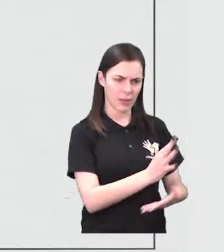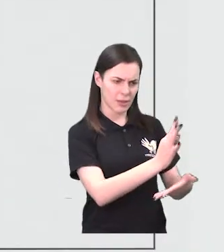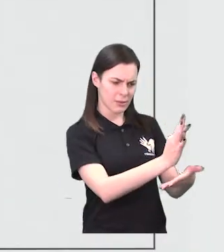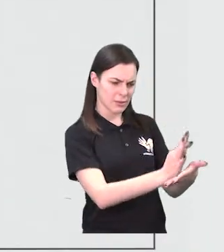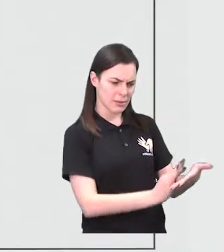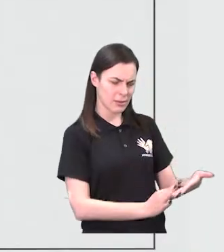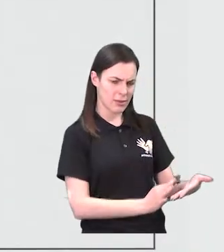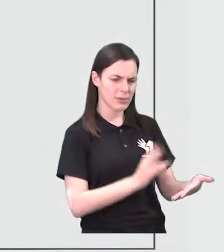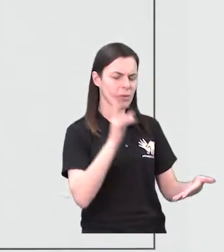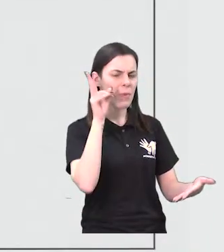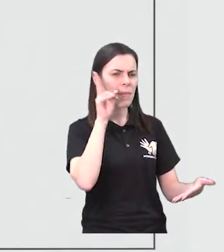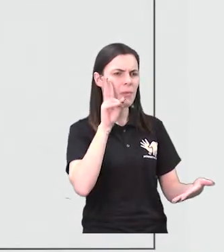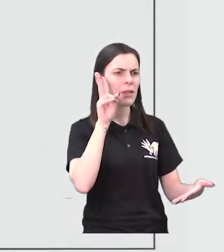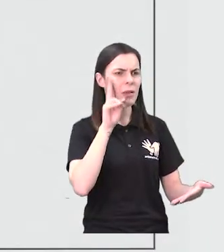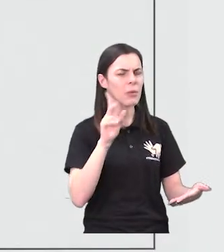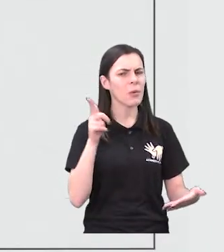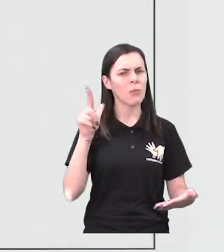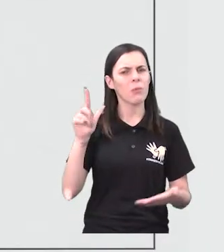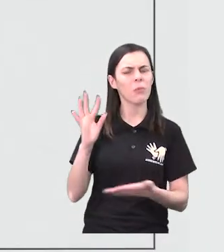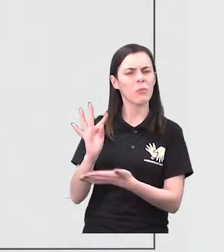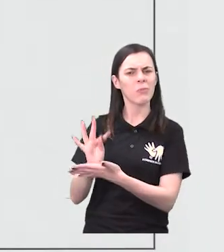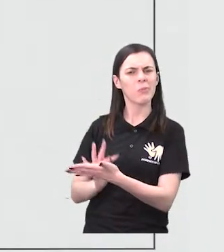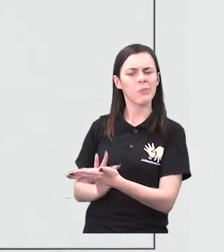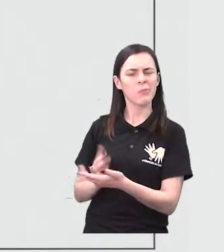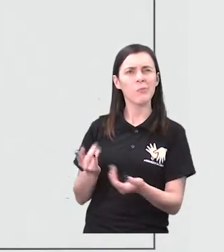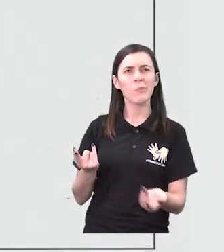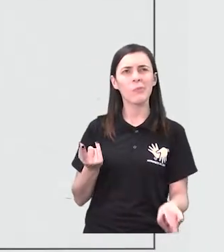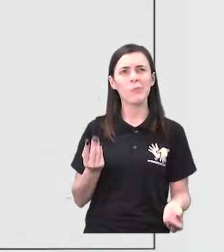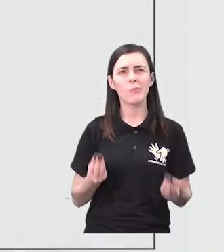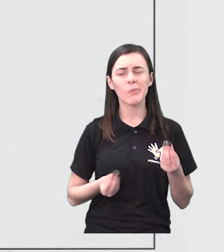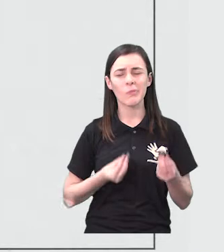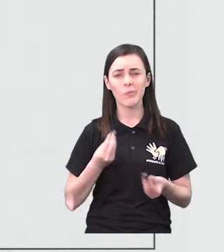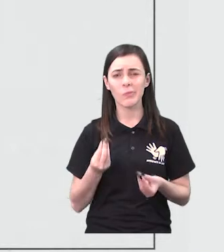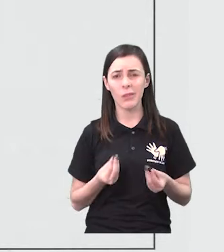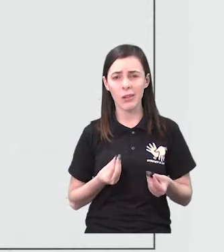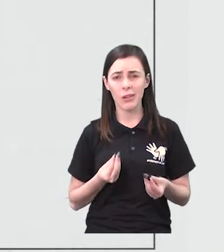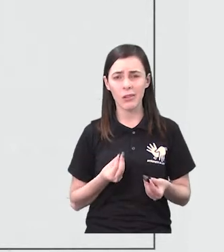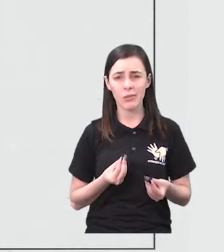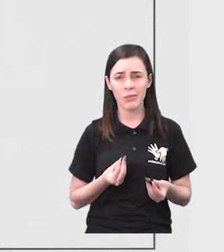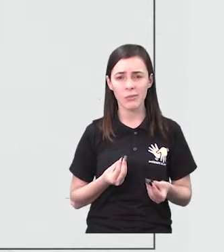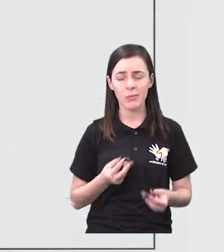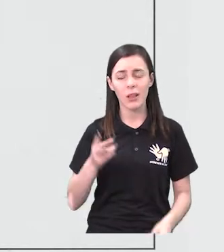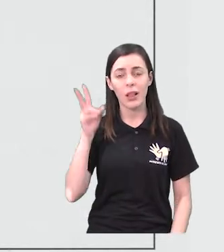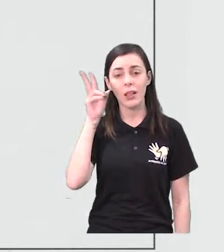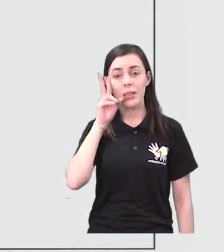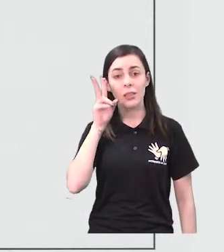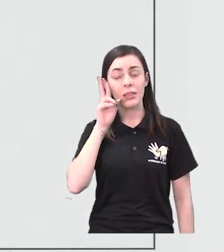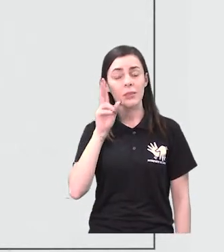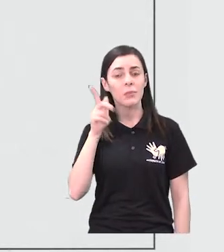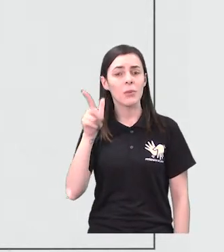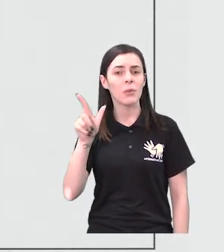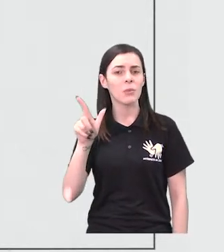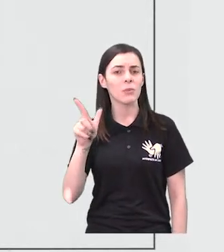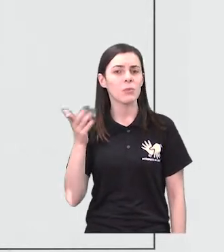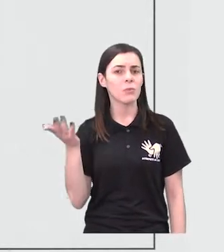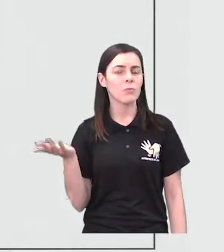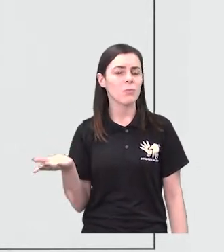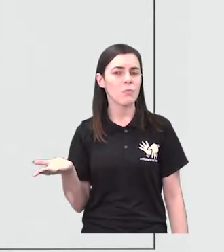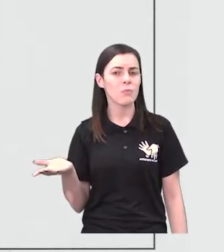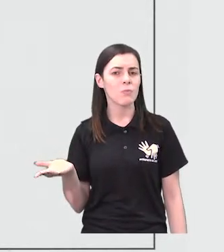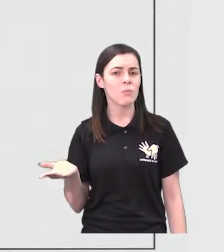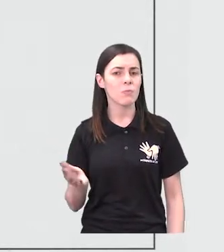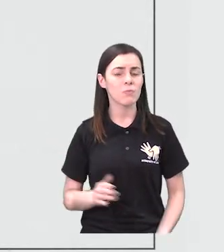esse texto me lembra de qual outro texto Então isto me lembra outro